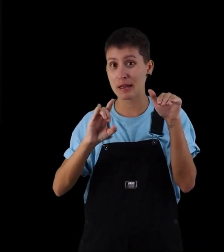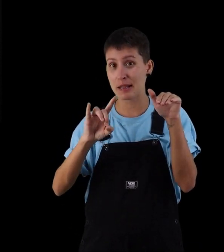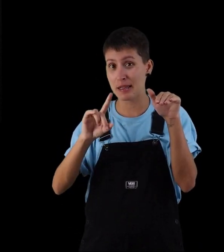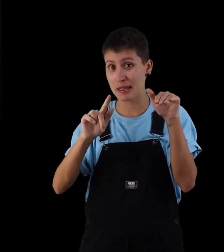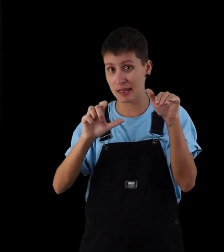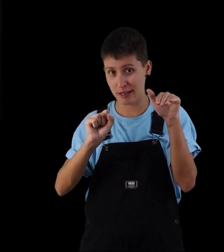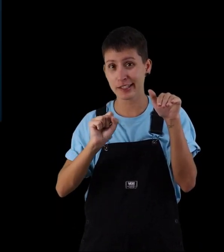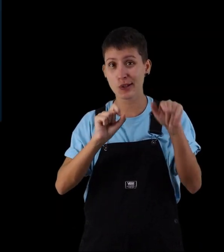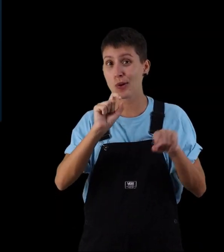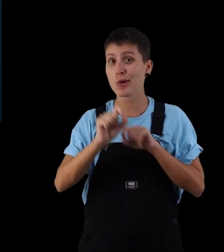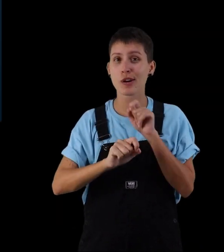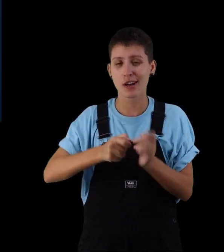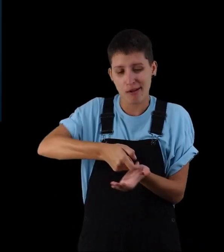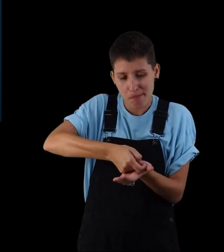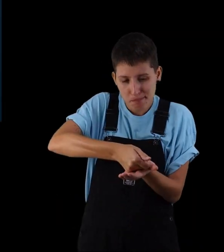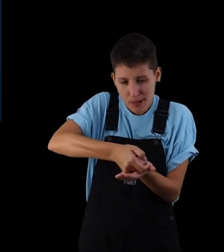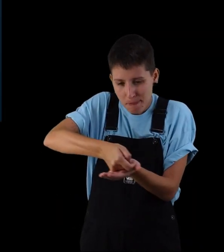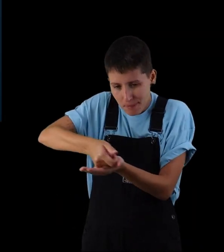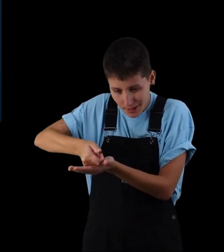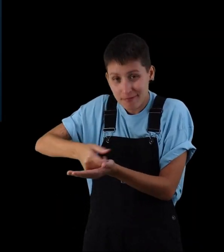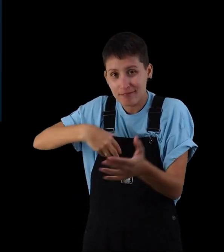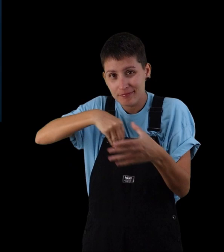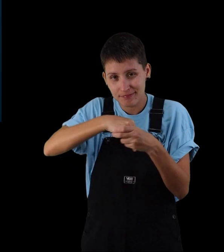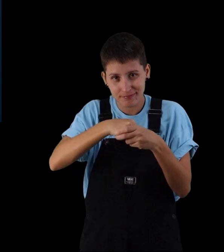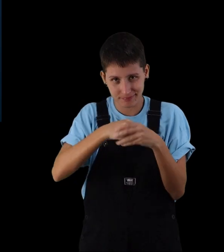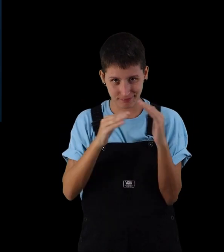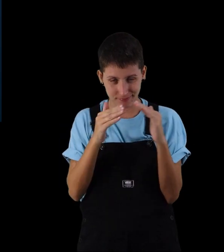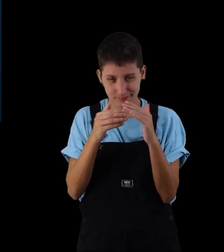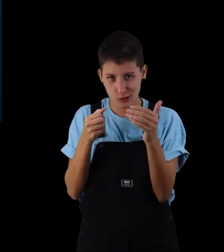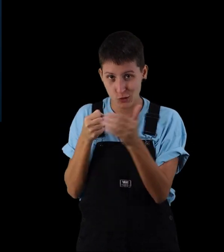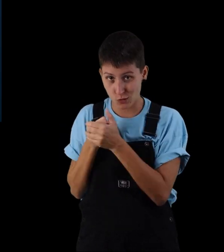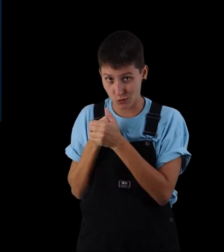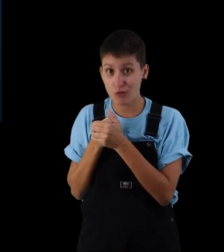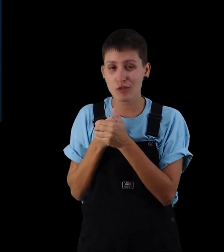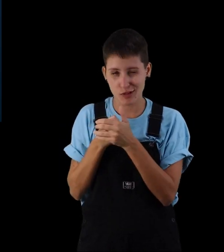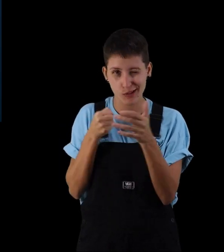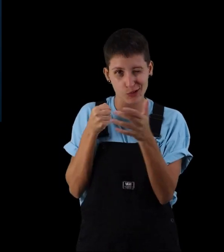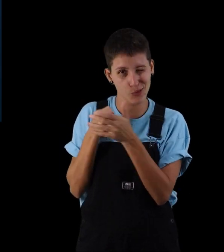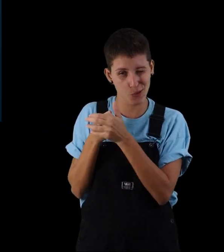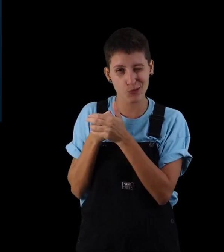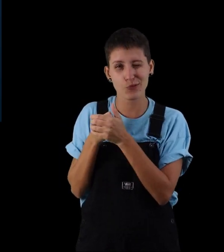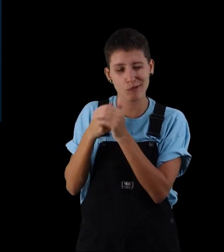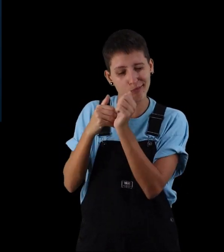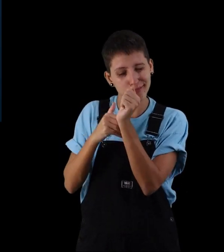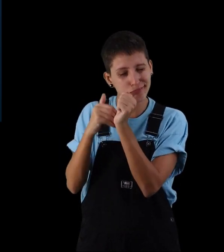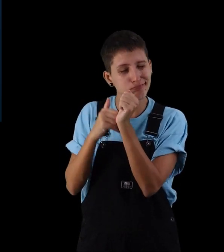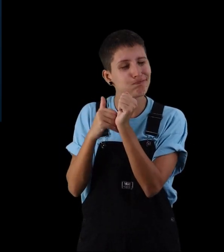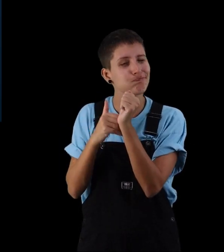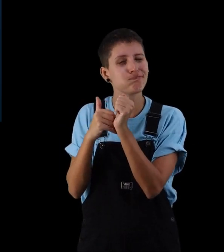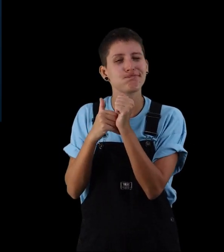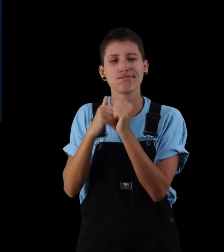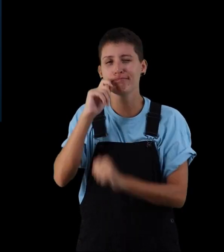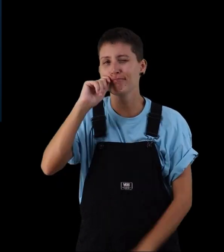clicas. Preciosas que eram, em casa ficavam escondidas dos irmãos, no sótão, em um